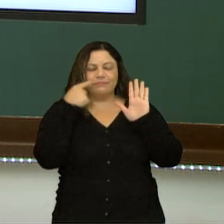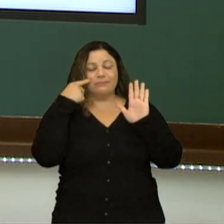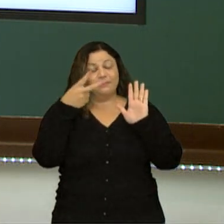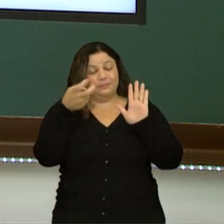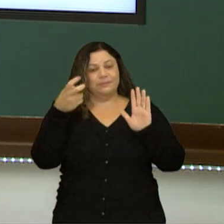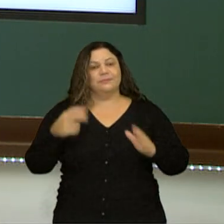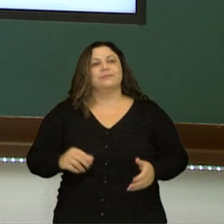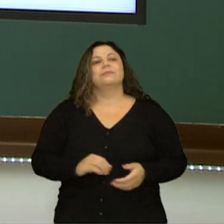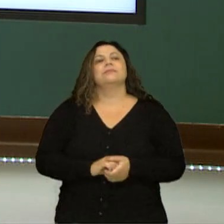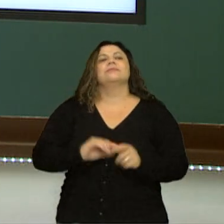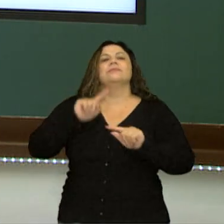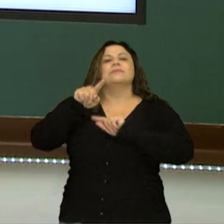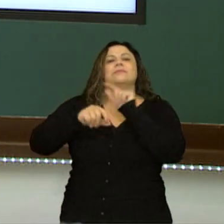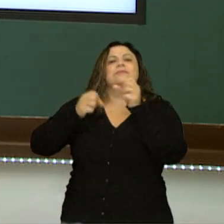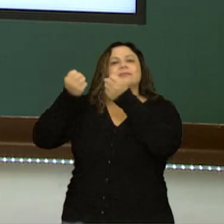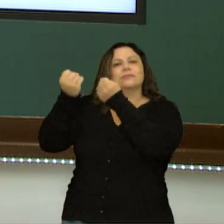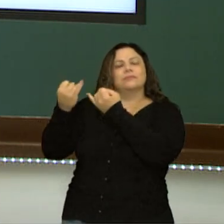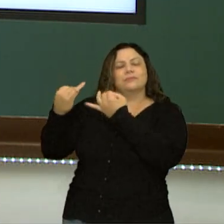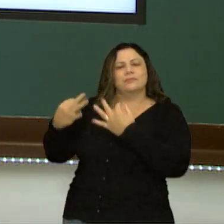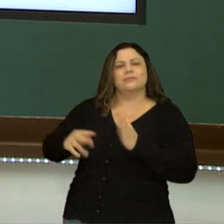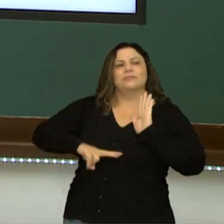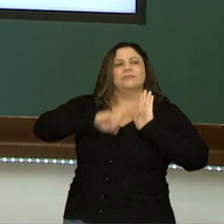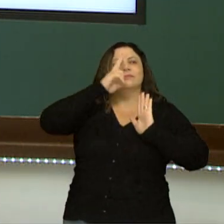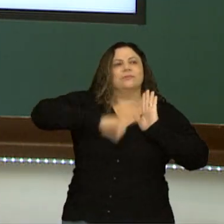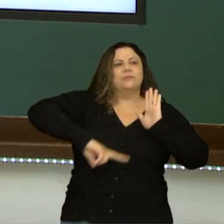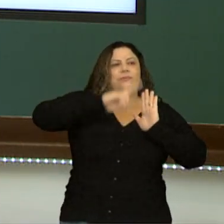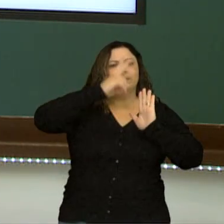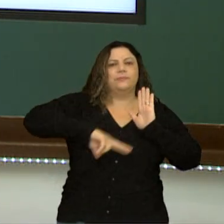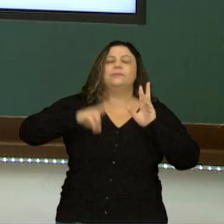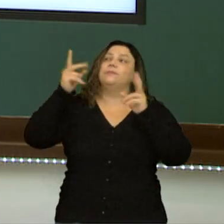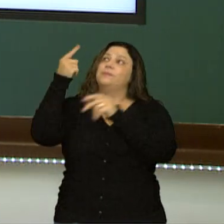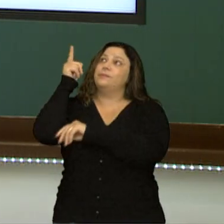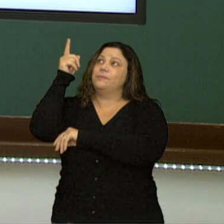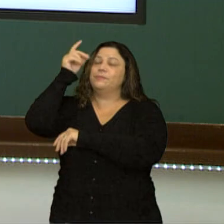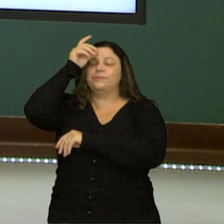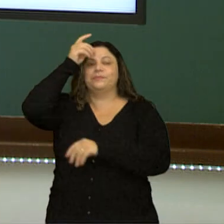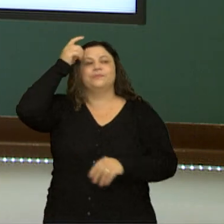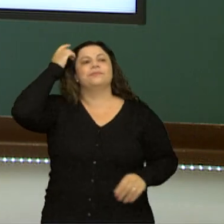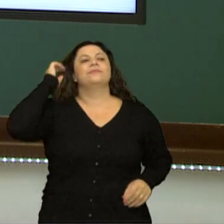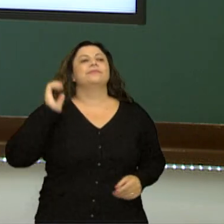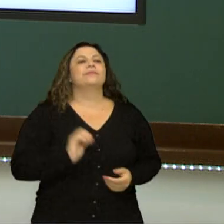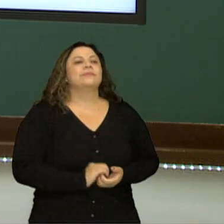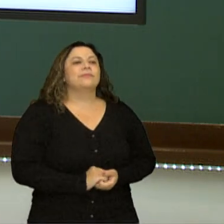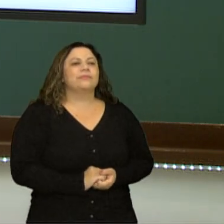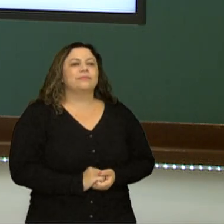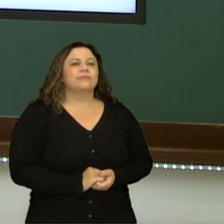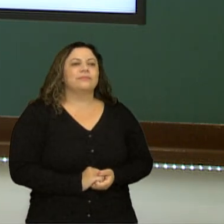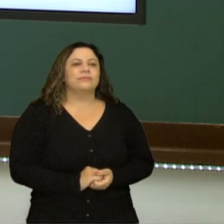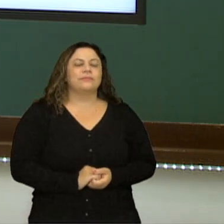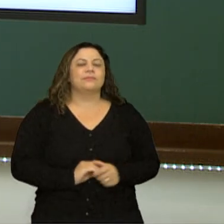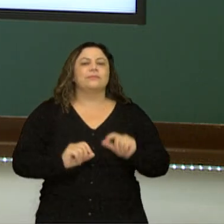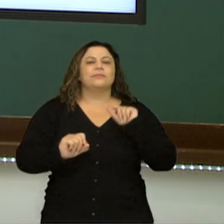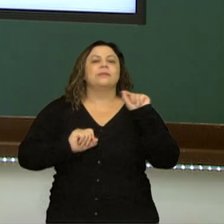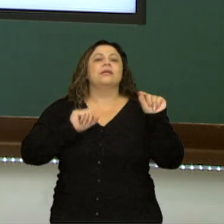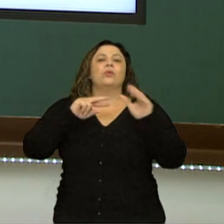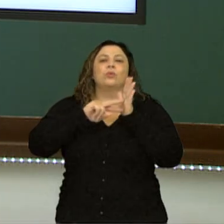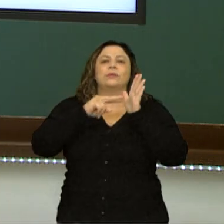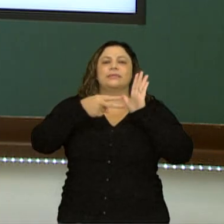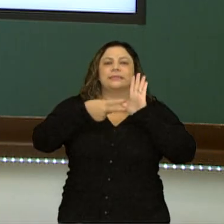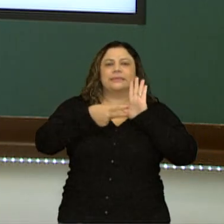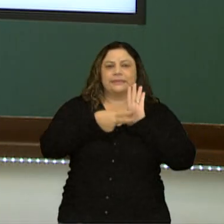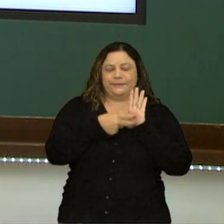vamos falar do que é preâmbulo, né? Vamos ver então o que é o tal do preâmbulo. Está aqui, né? Então, preâmbulo é